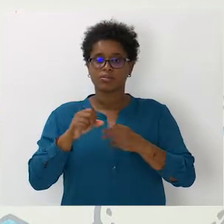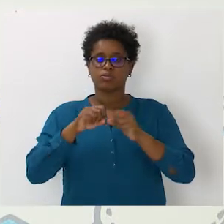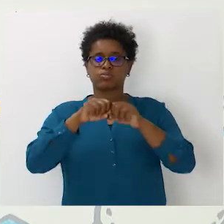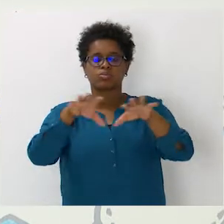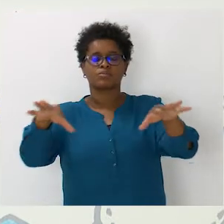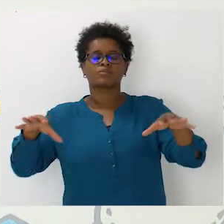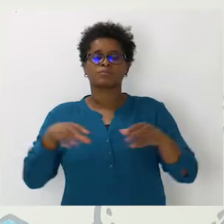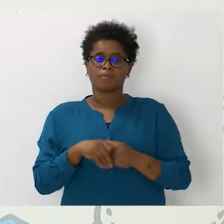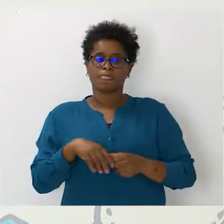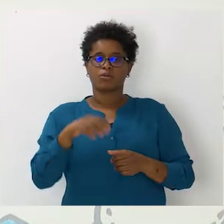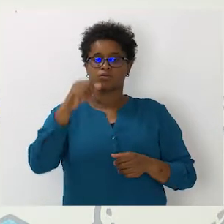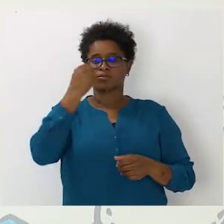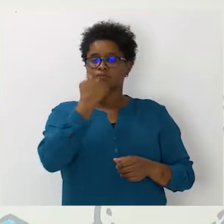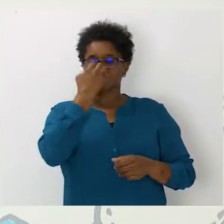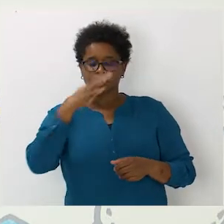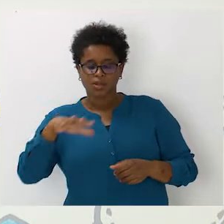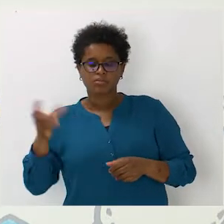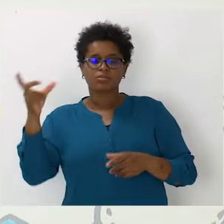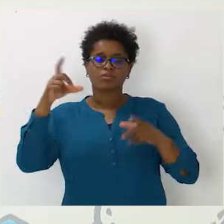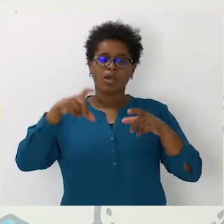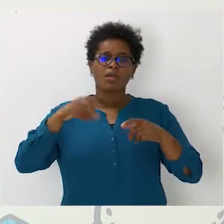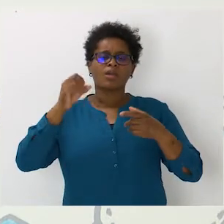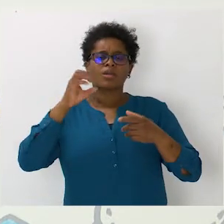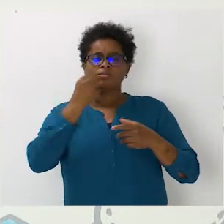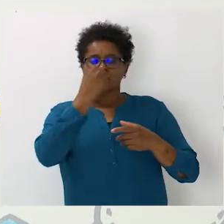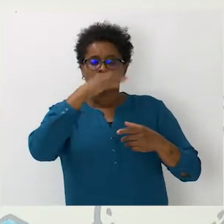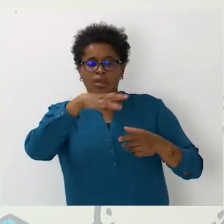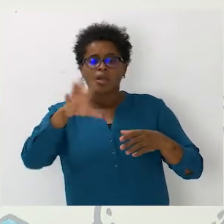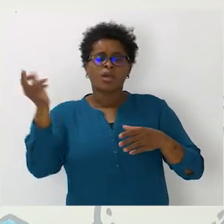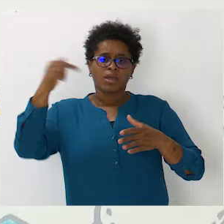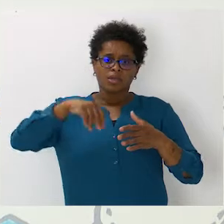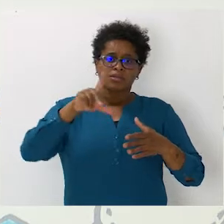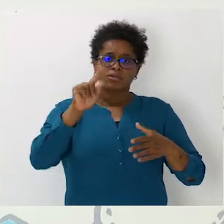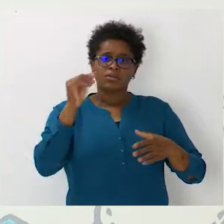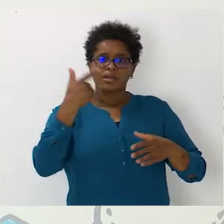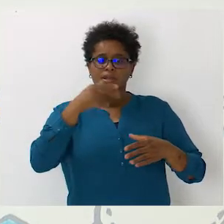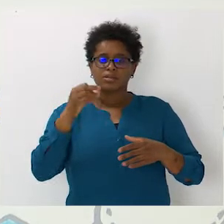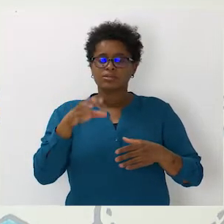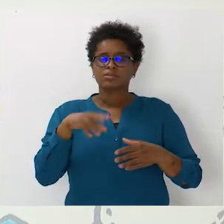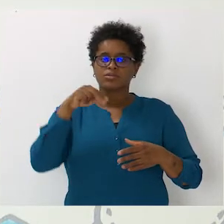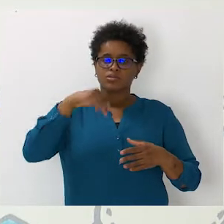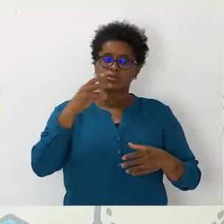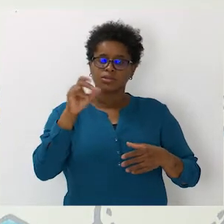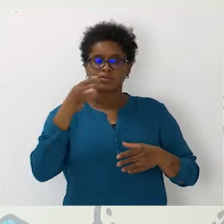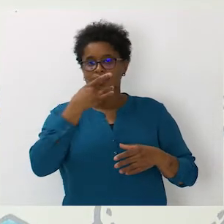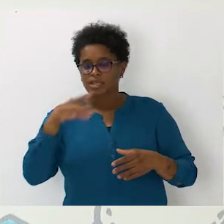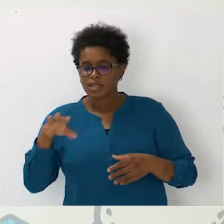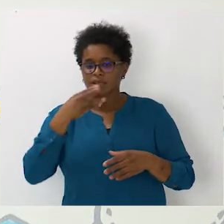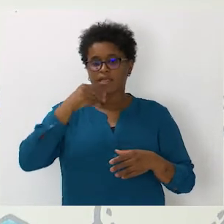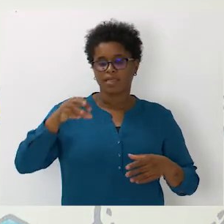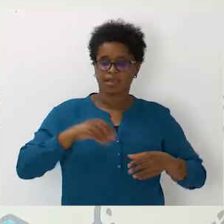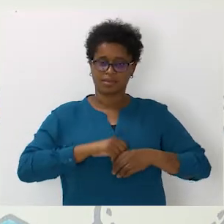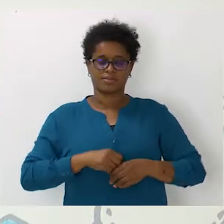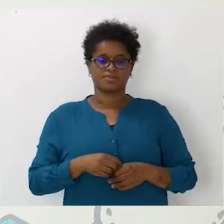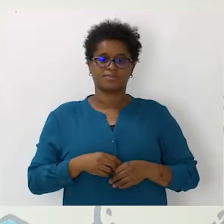inunda os campos. E quando entra no leito, o Rio Nilo deixa sobre as terras